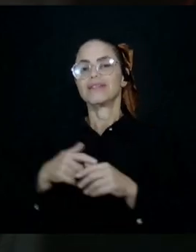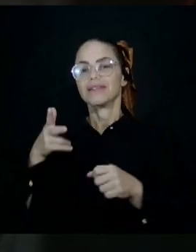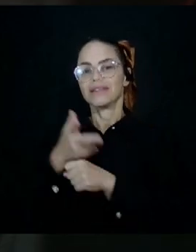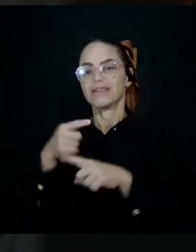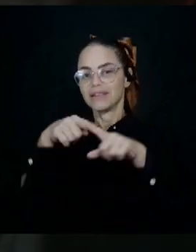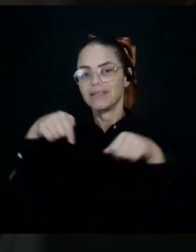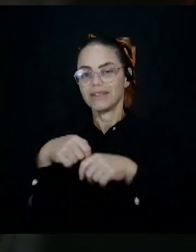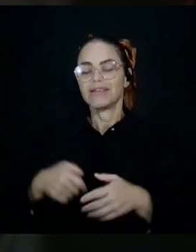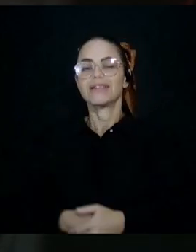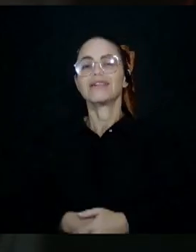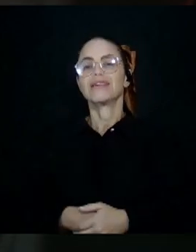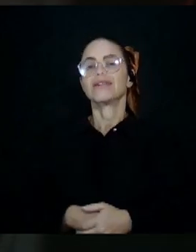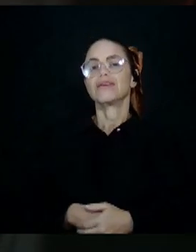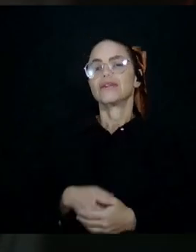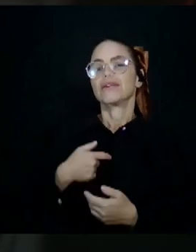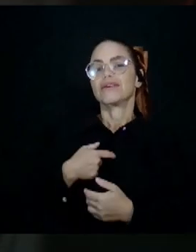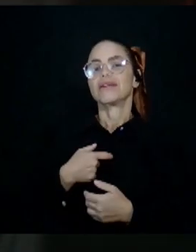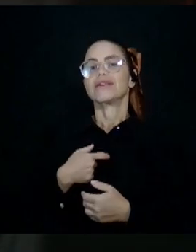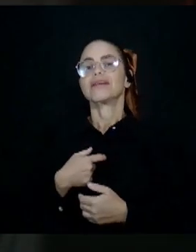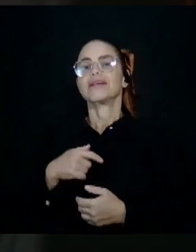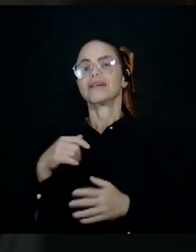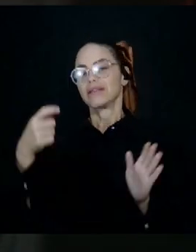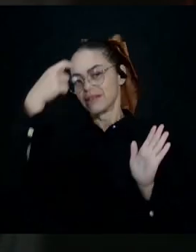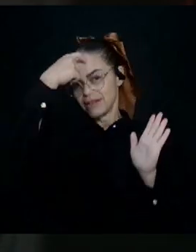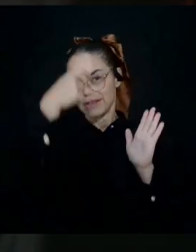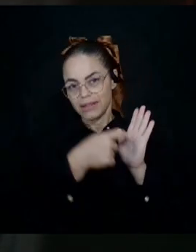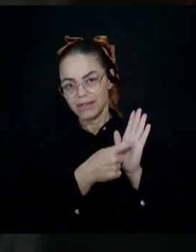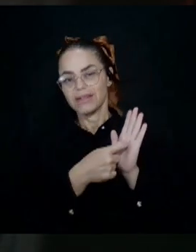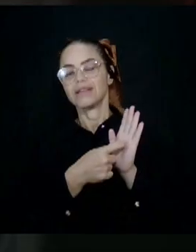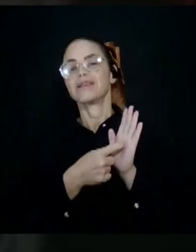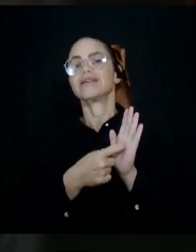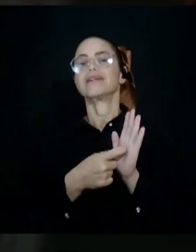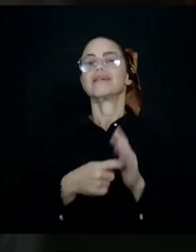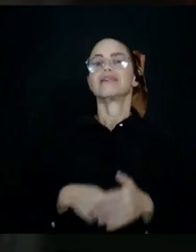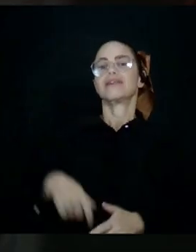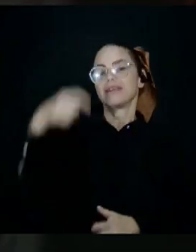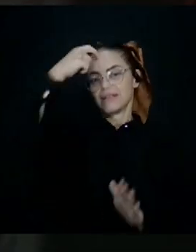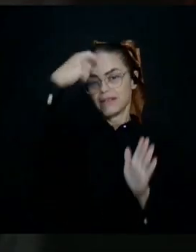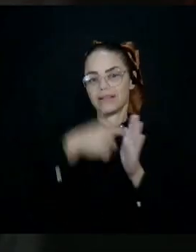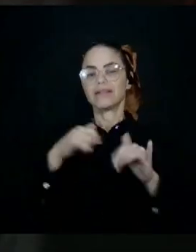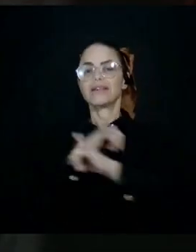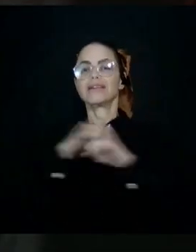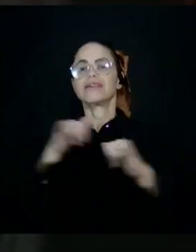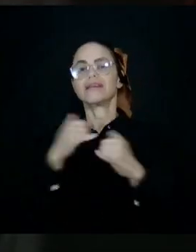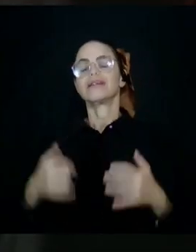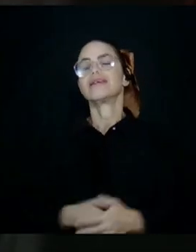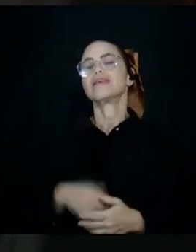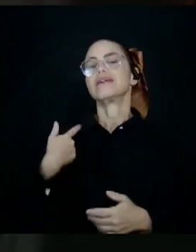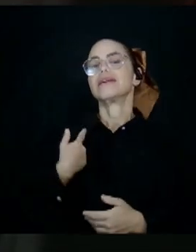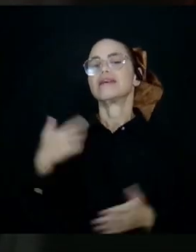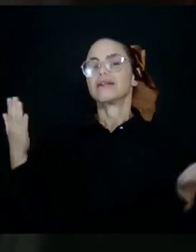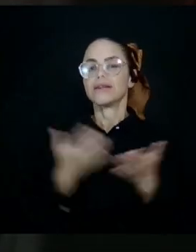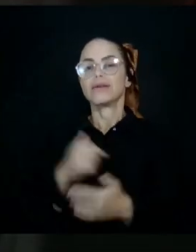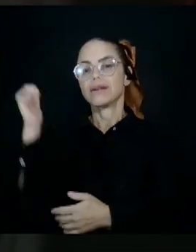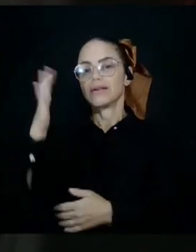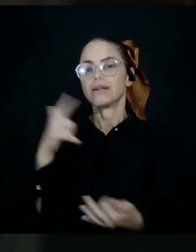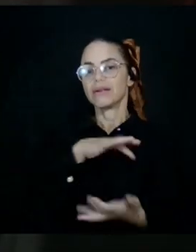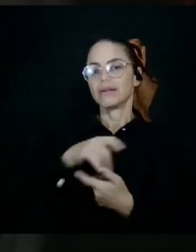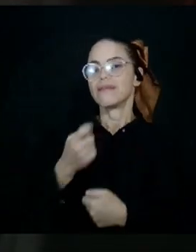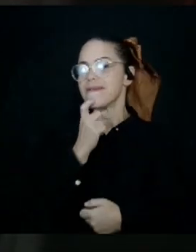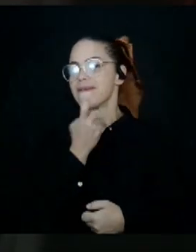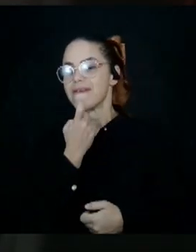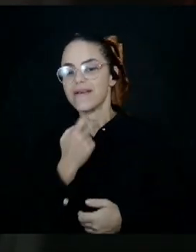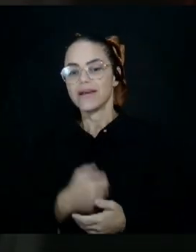bom? A Iria tá chegando aí, direto da Central IA, trazendo informações atualizadas, né? Brasil, Campinas, mundo, enfim, tudo para